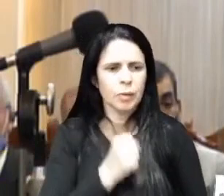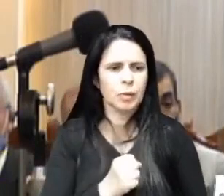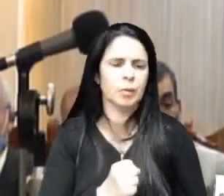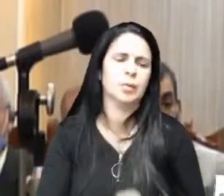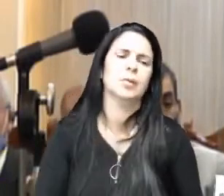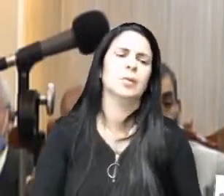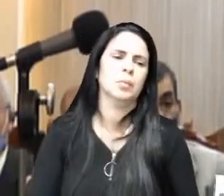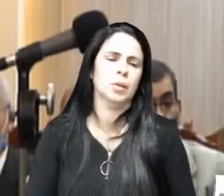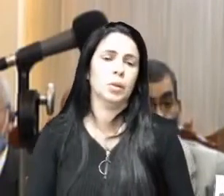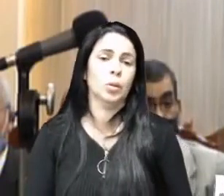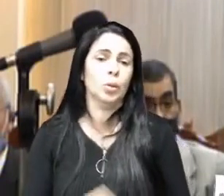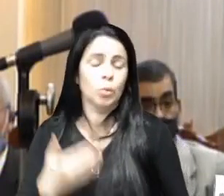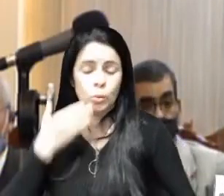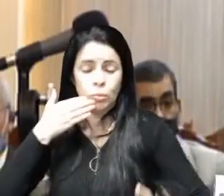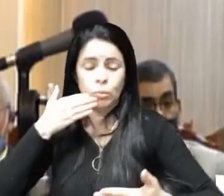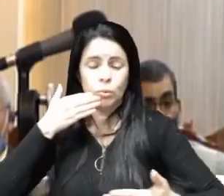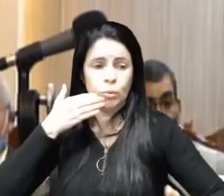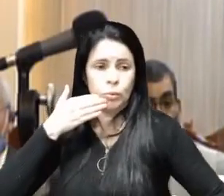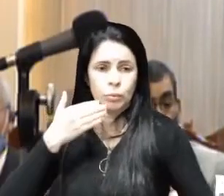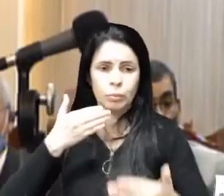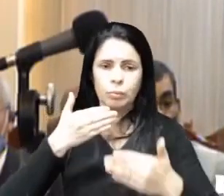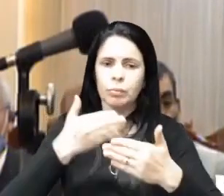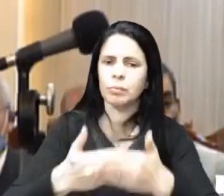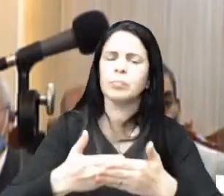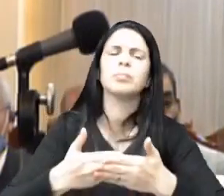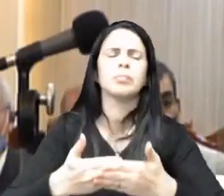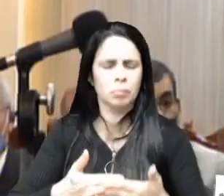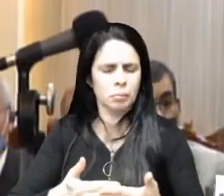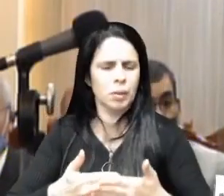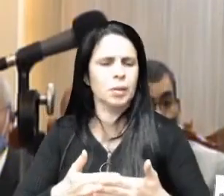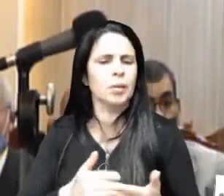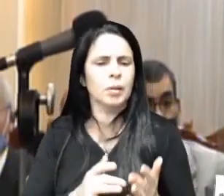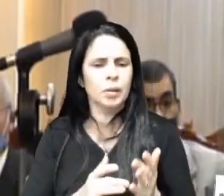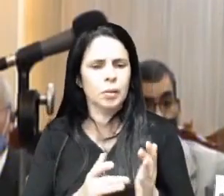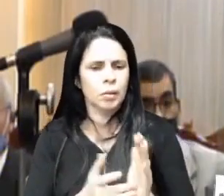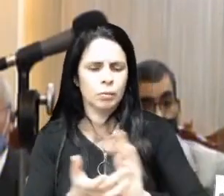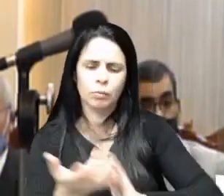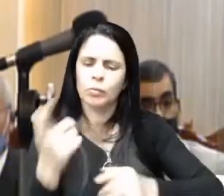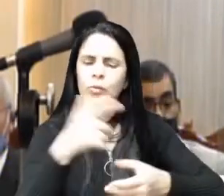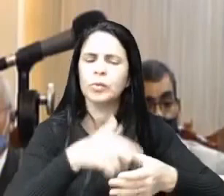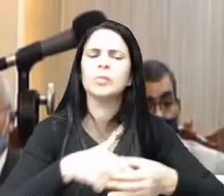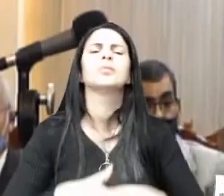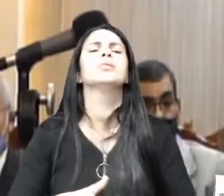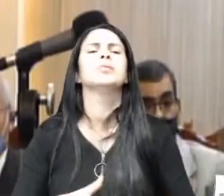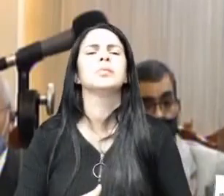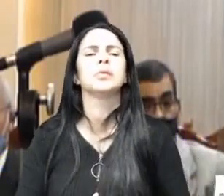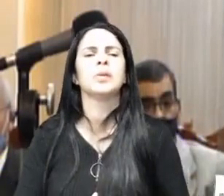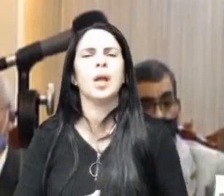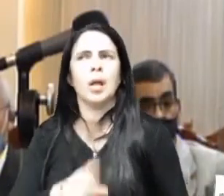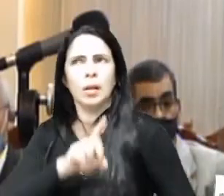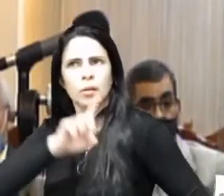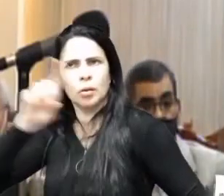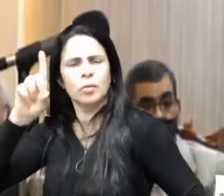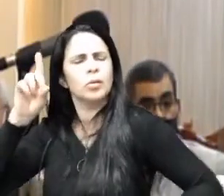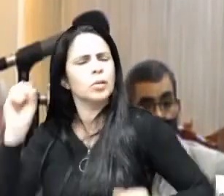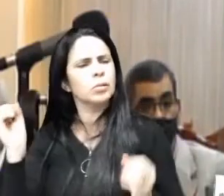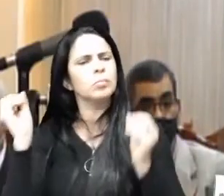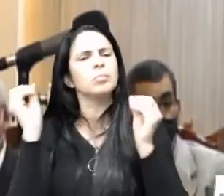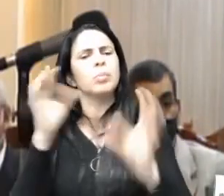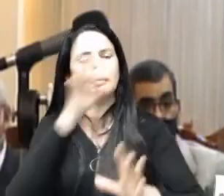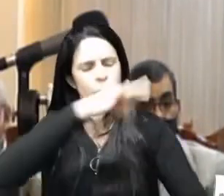olha aí, nos últimos dias, Deus disse que ia derramar do seu Espírito sobre toda a